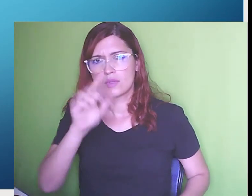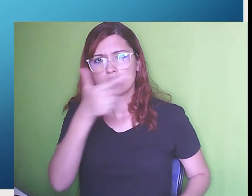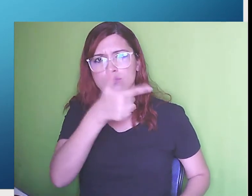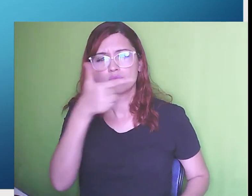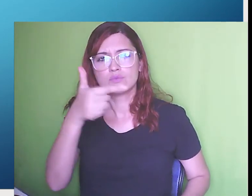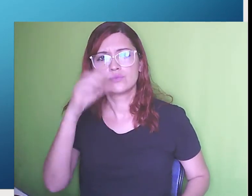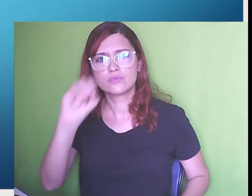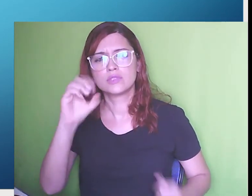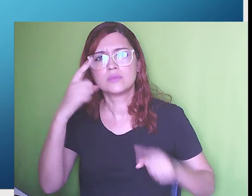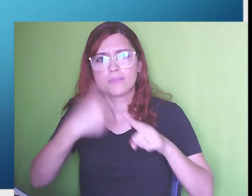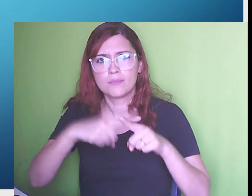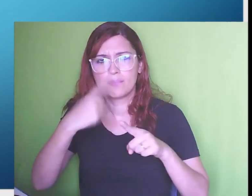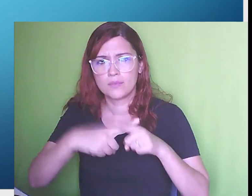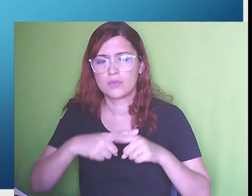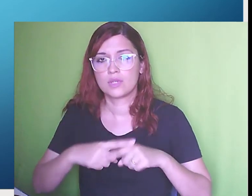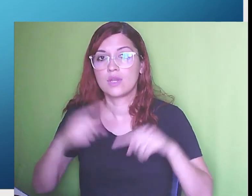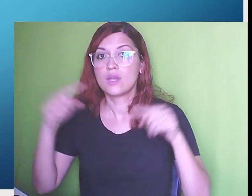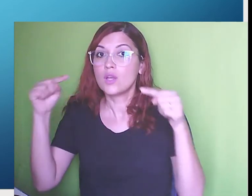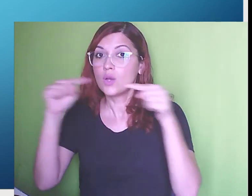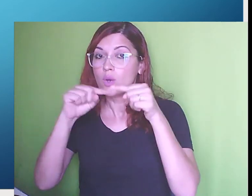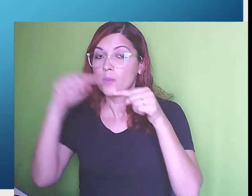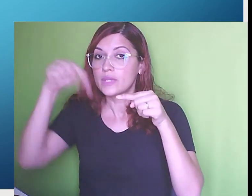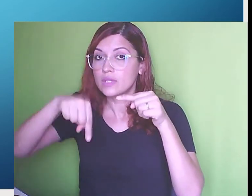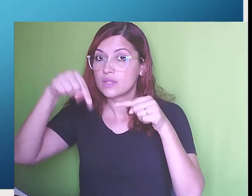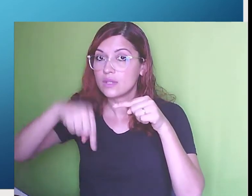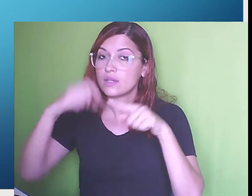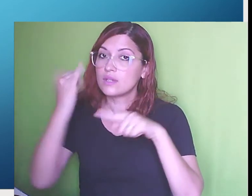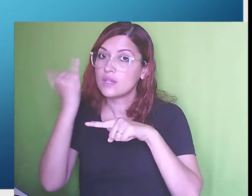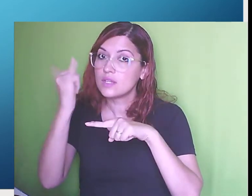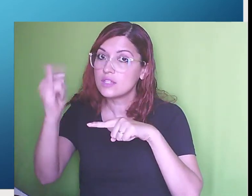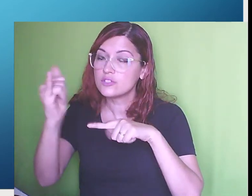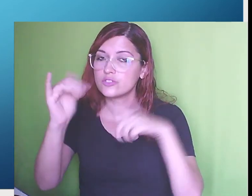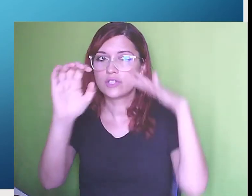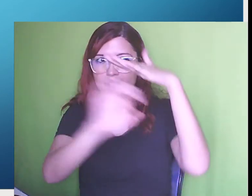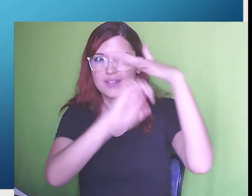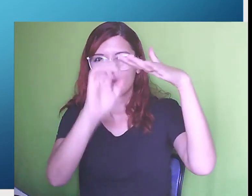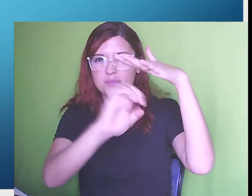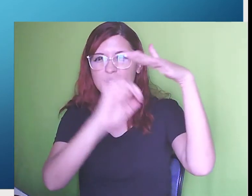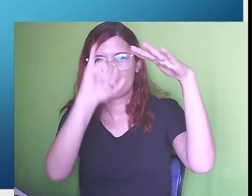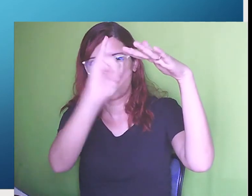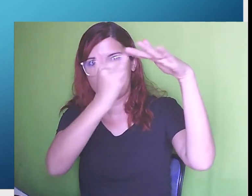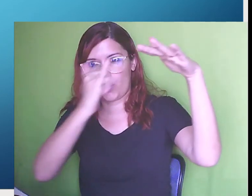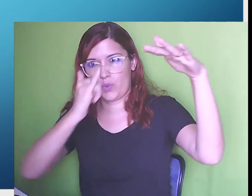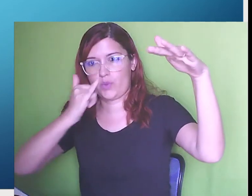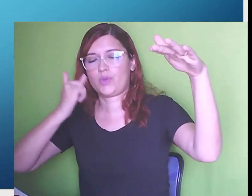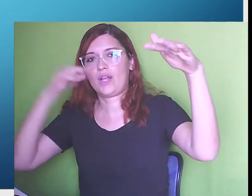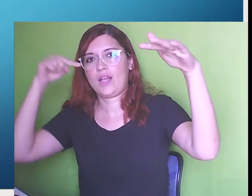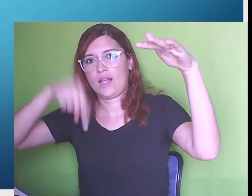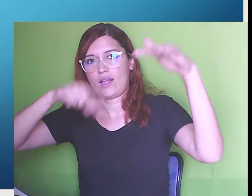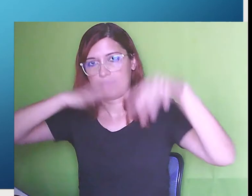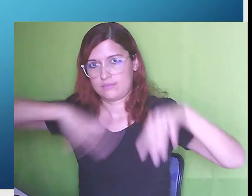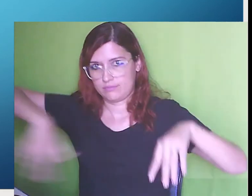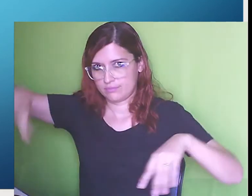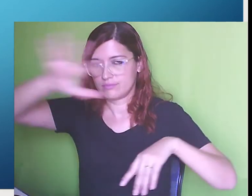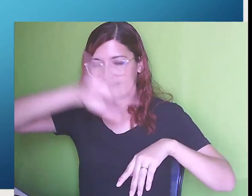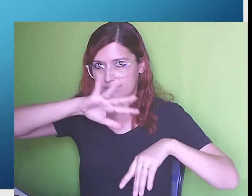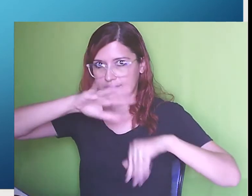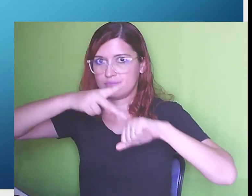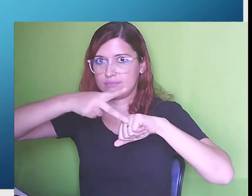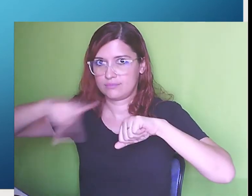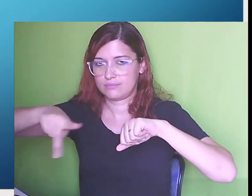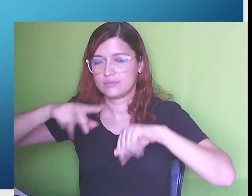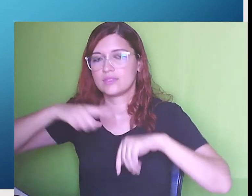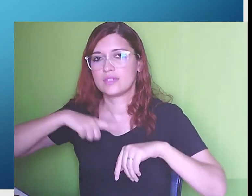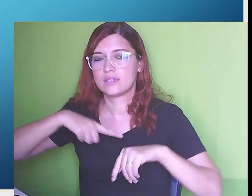Mas, por que 12.000 dividido por 220? Aqui, na região que eu moro, a energia